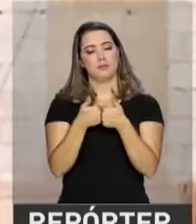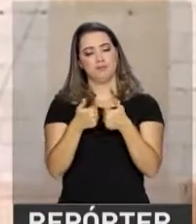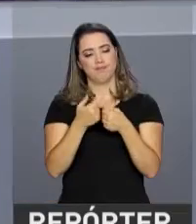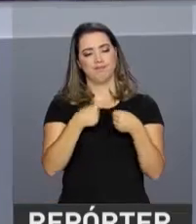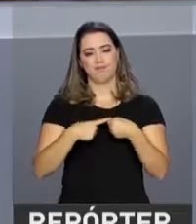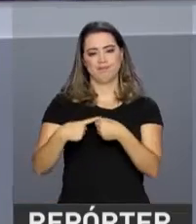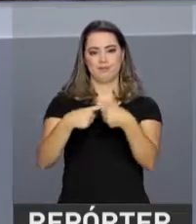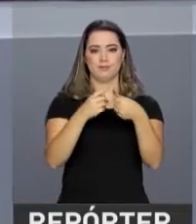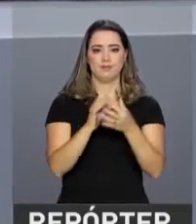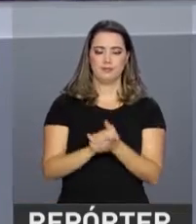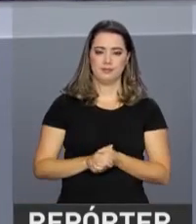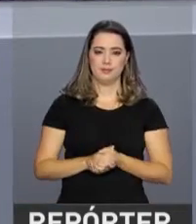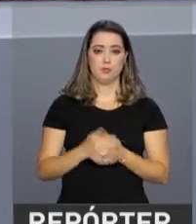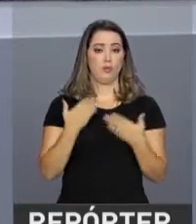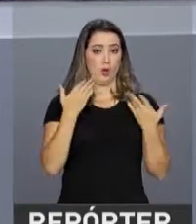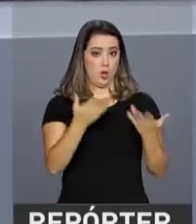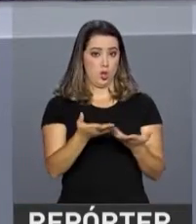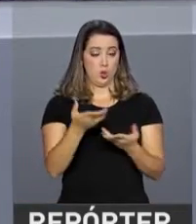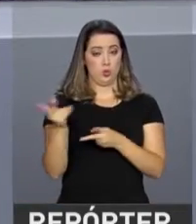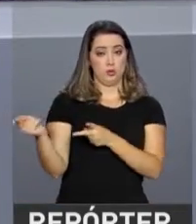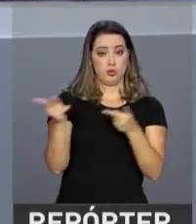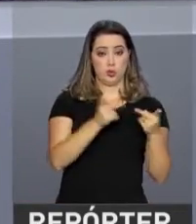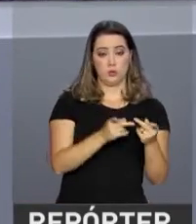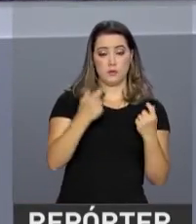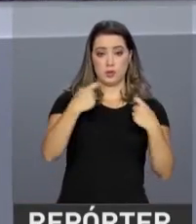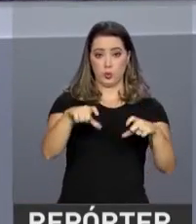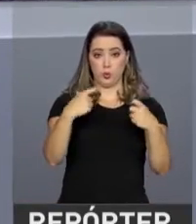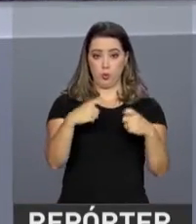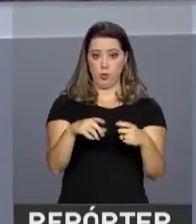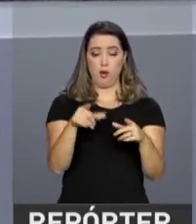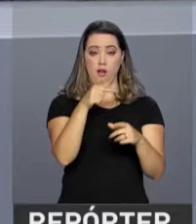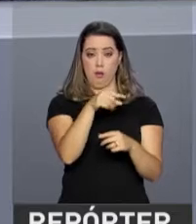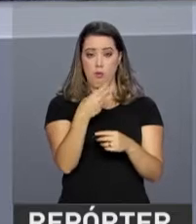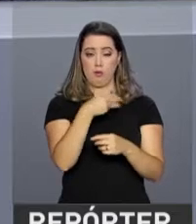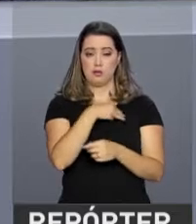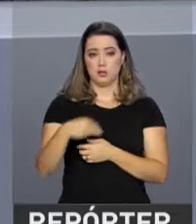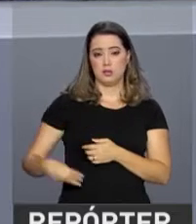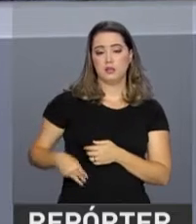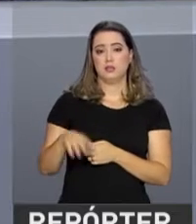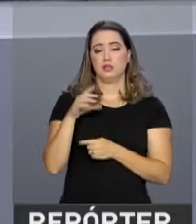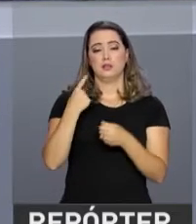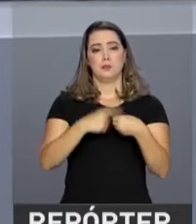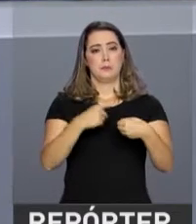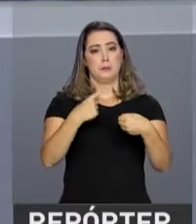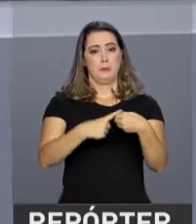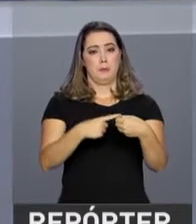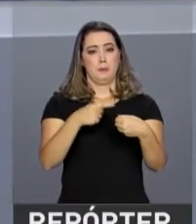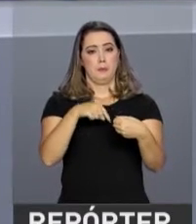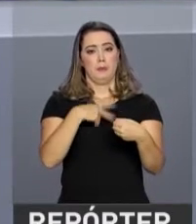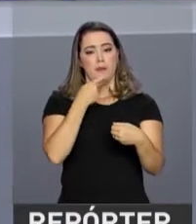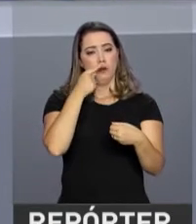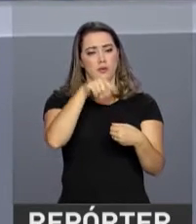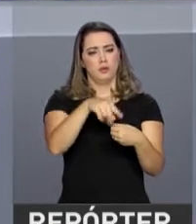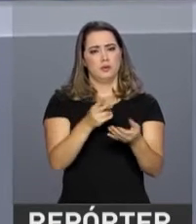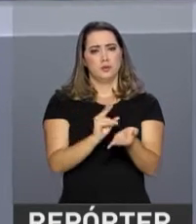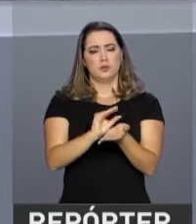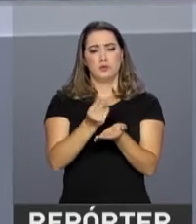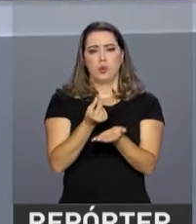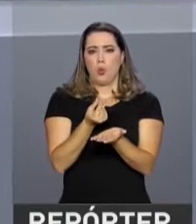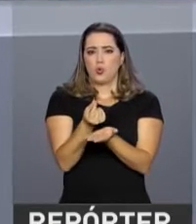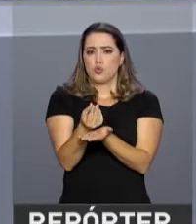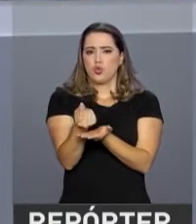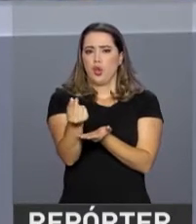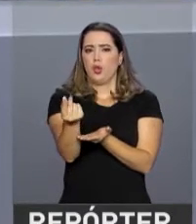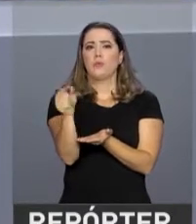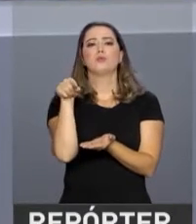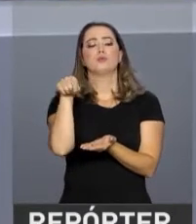entorno ainda durante a visita ao sistema produtor corumbá o ministro das cidades alexandre baldy afirmou que os